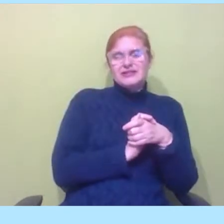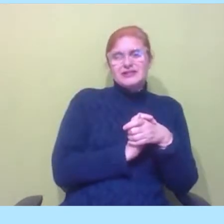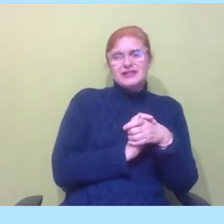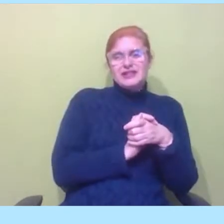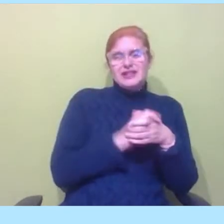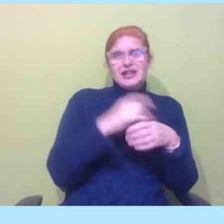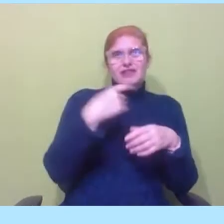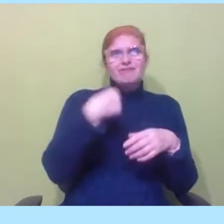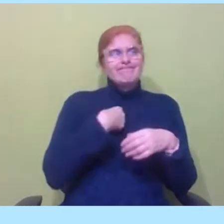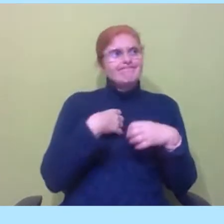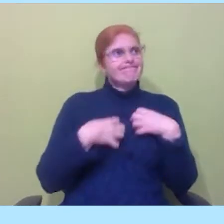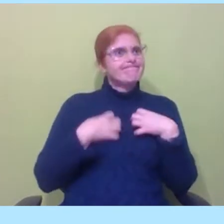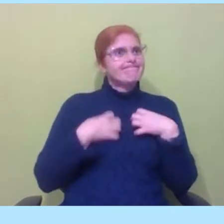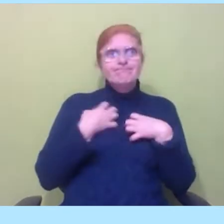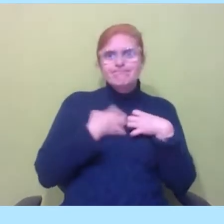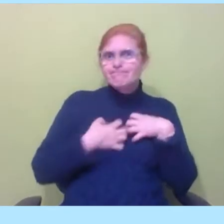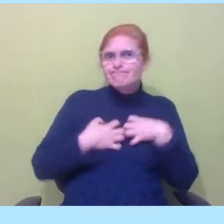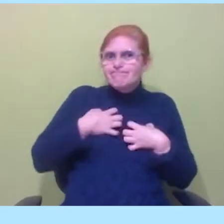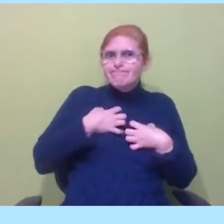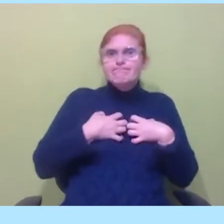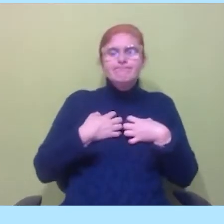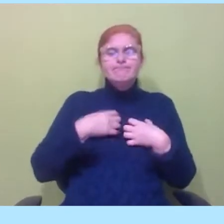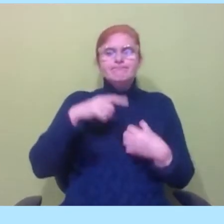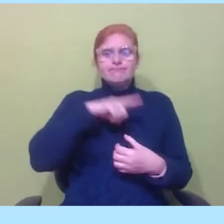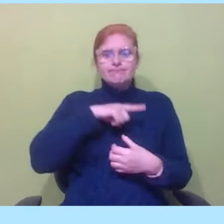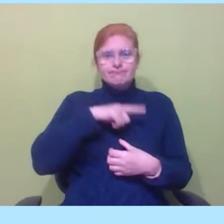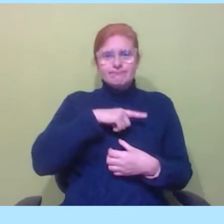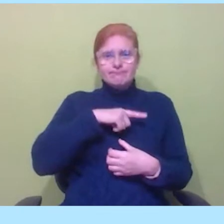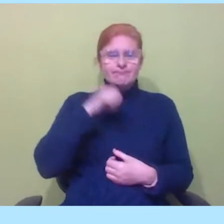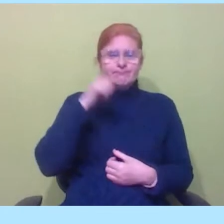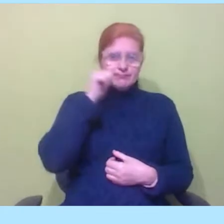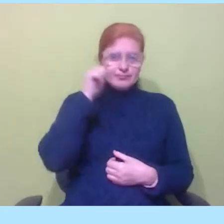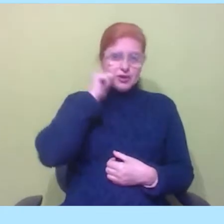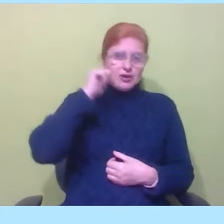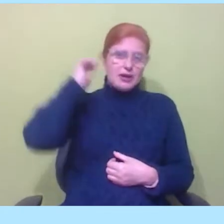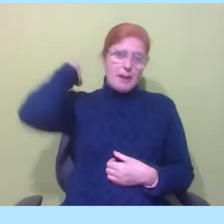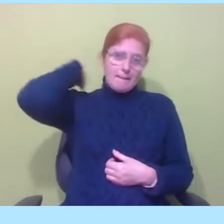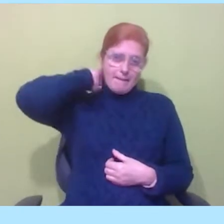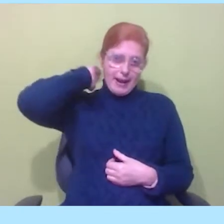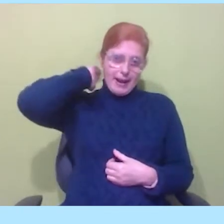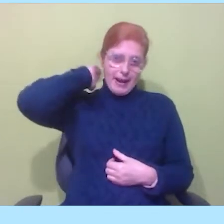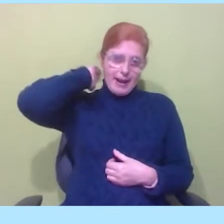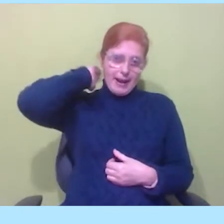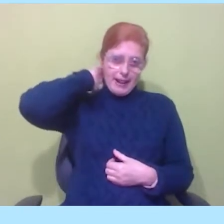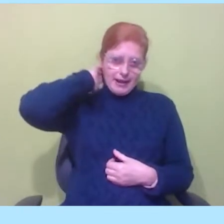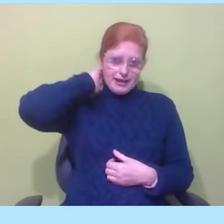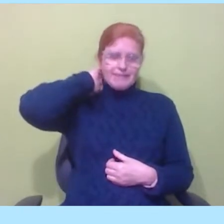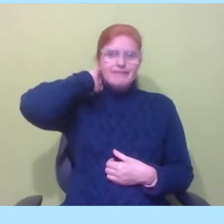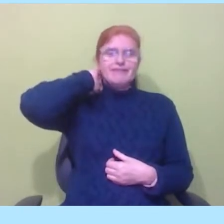desesperada. Tem uma moça de Belém que ela ganhou uma notória visibilidade no